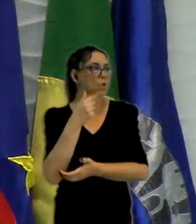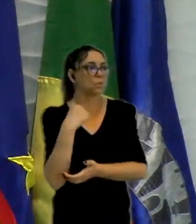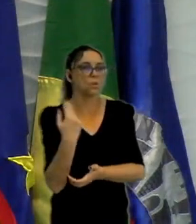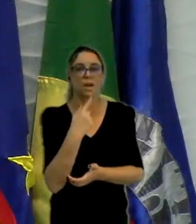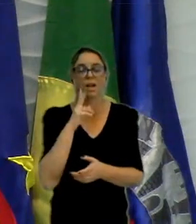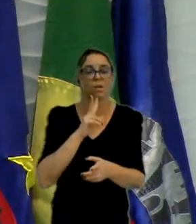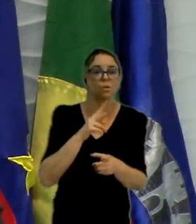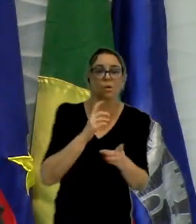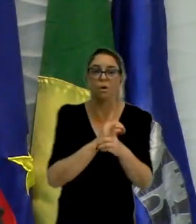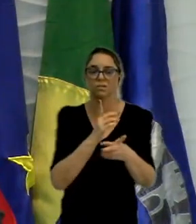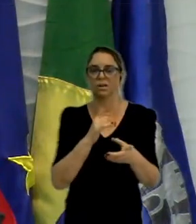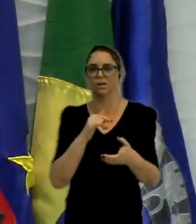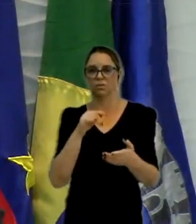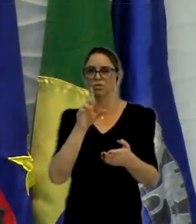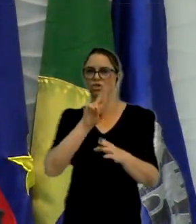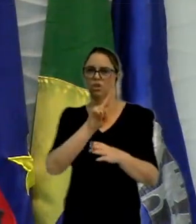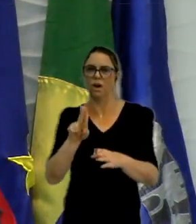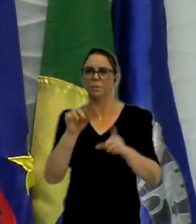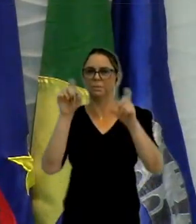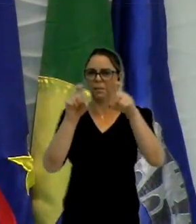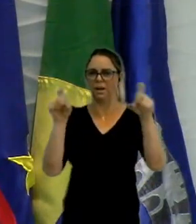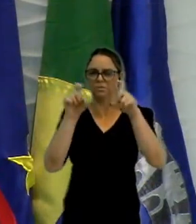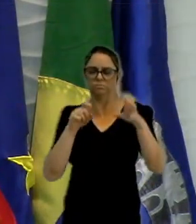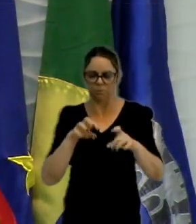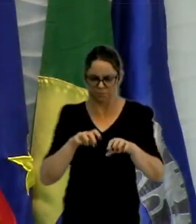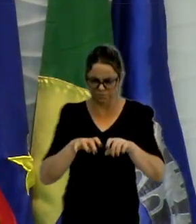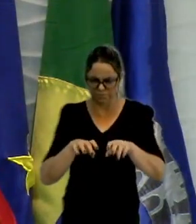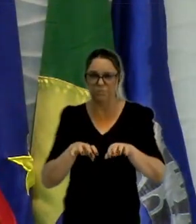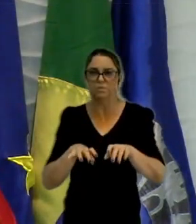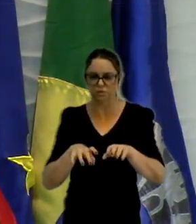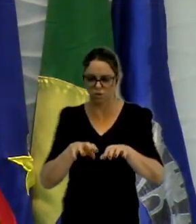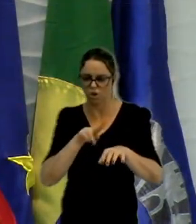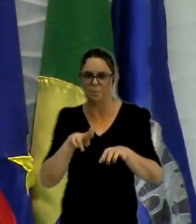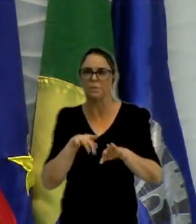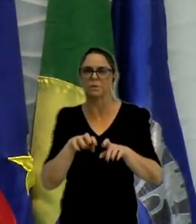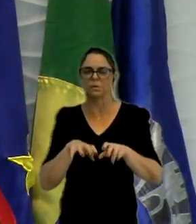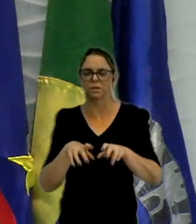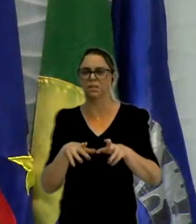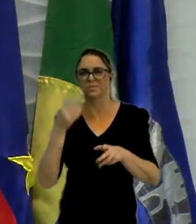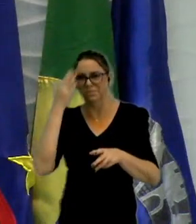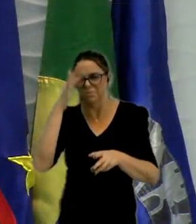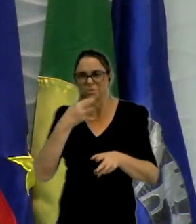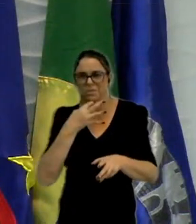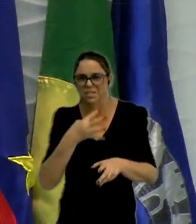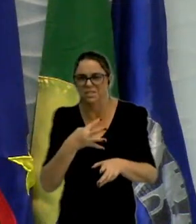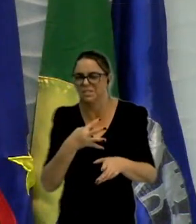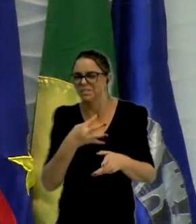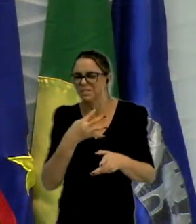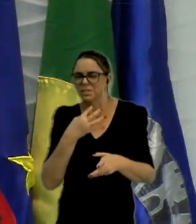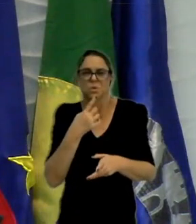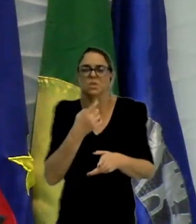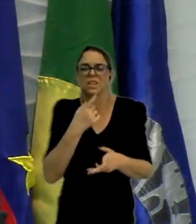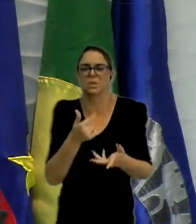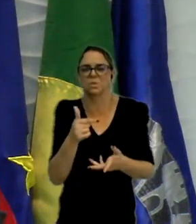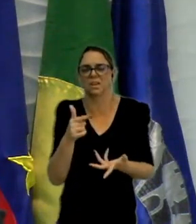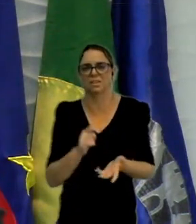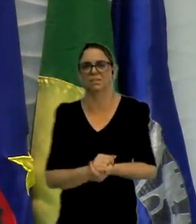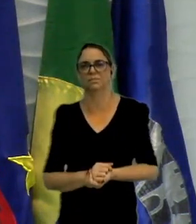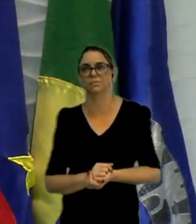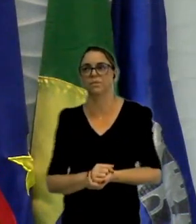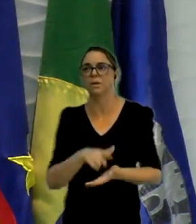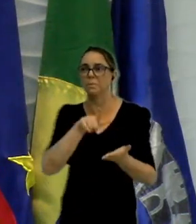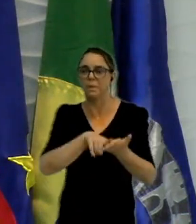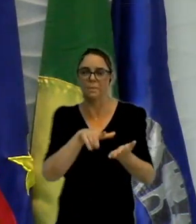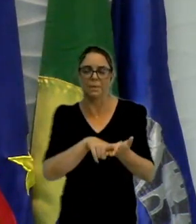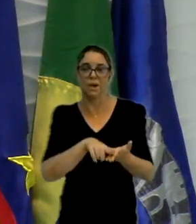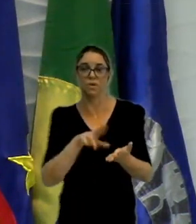da transparência, o nome do funcionário que a gente sabe que está recebendo e não consta. Tem uma folha paralela e que nós vamos